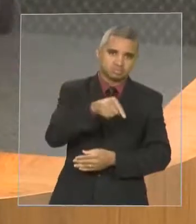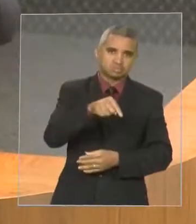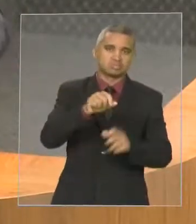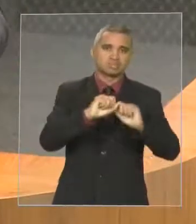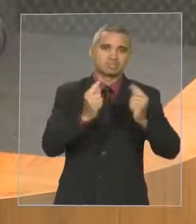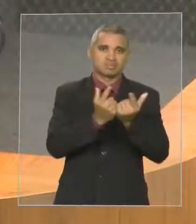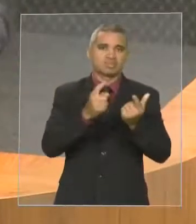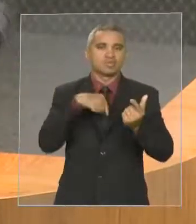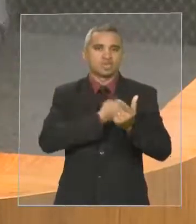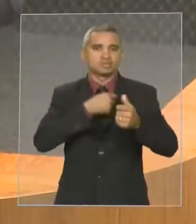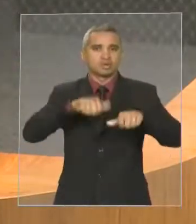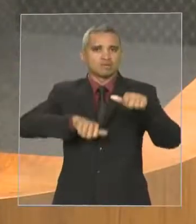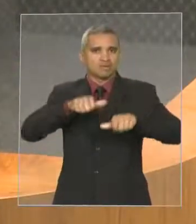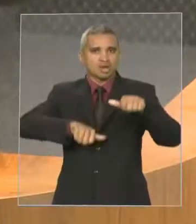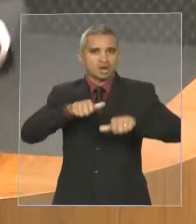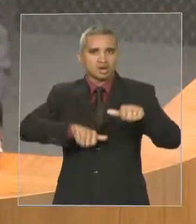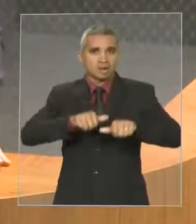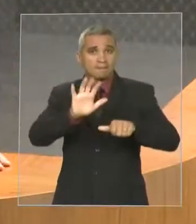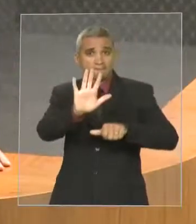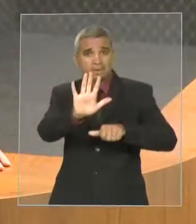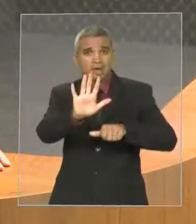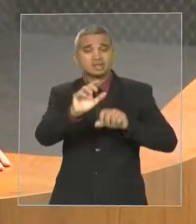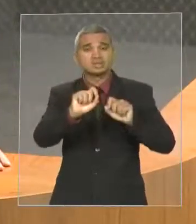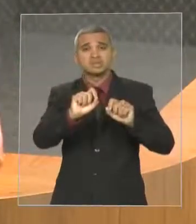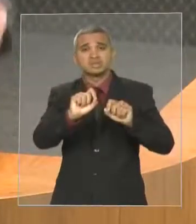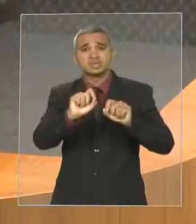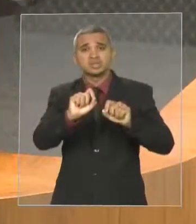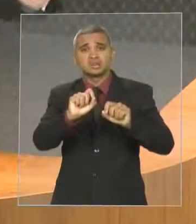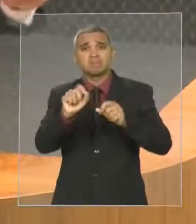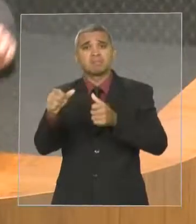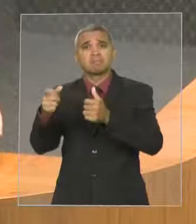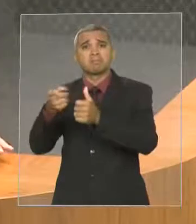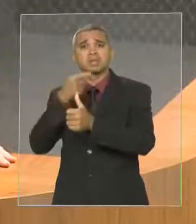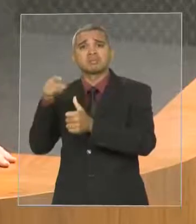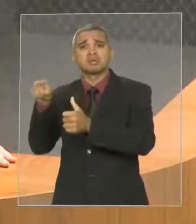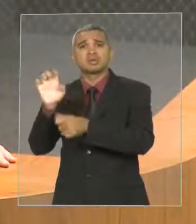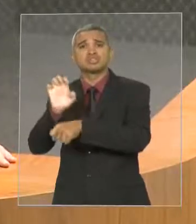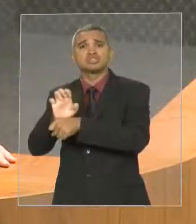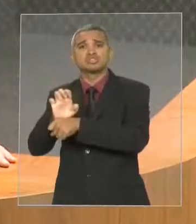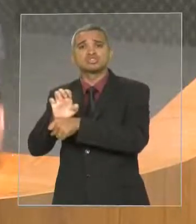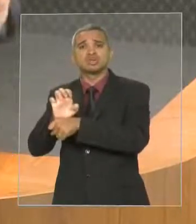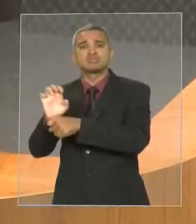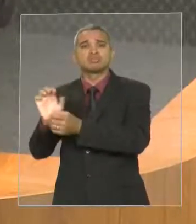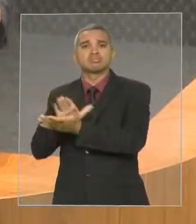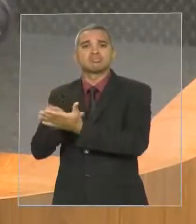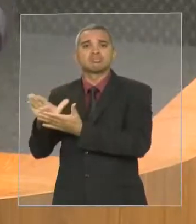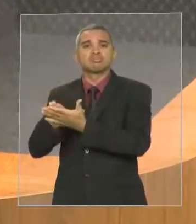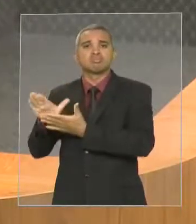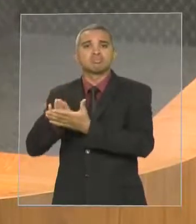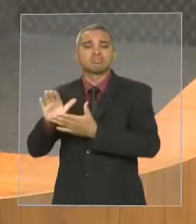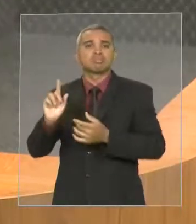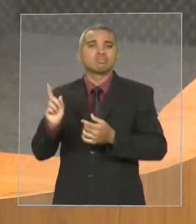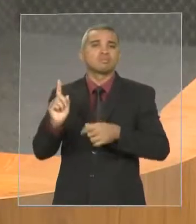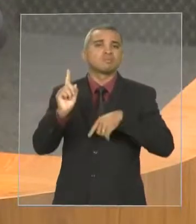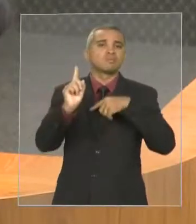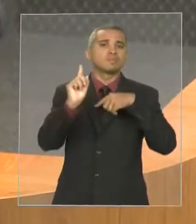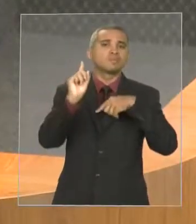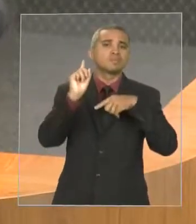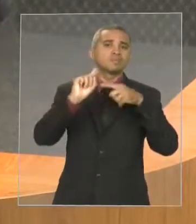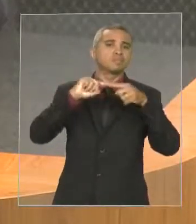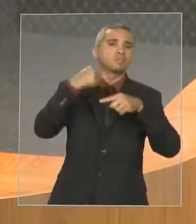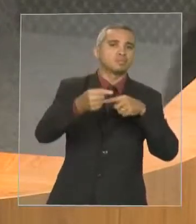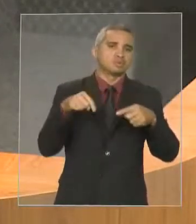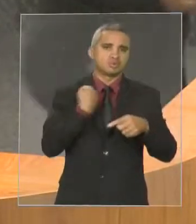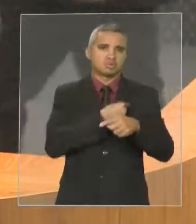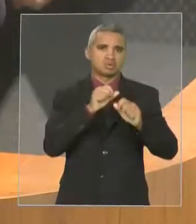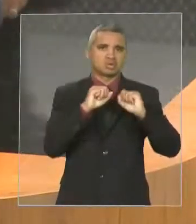tem a prerrogativa de poder emendar esse projeto. Inclusive, eu estou apresentando aqui uma alteração no regimento para que o prazo